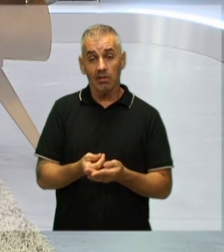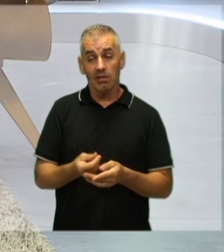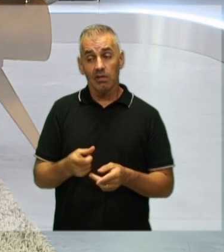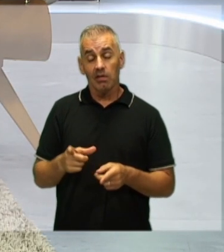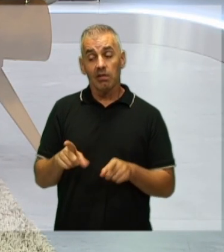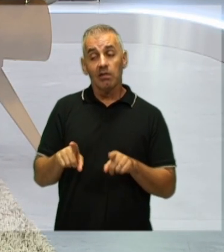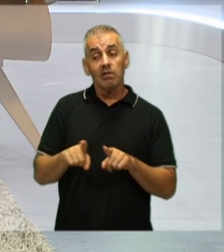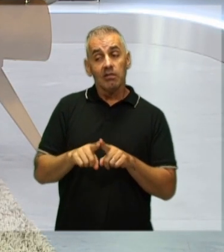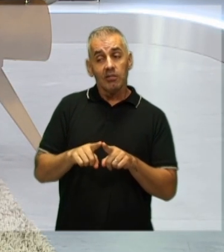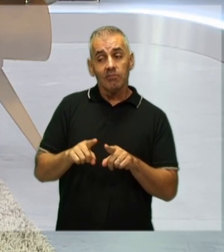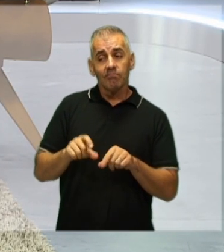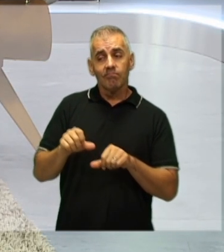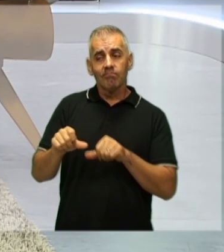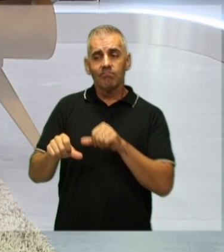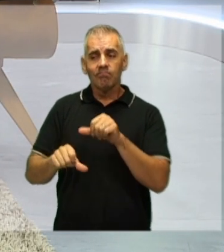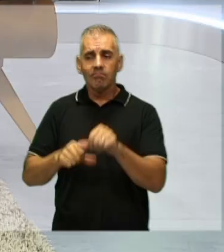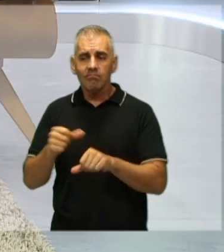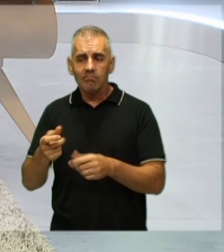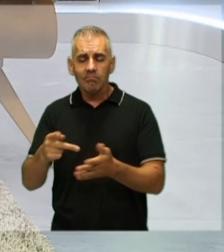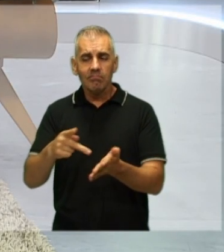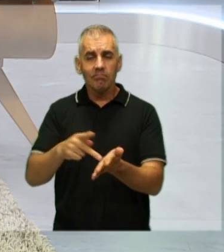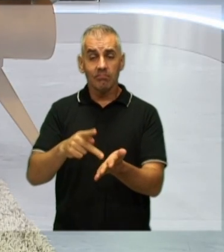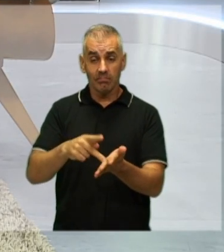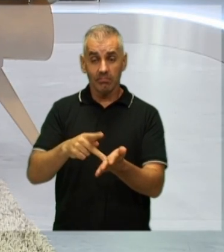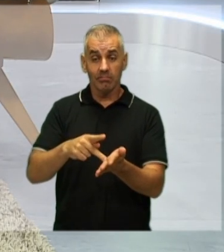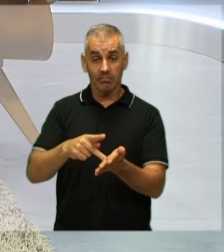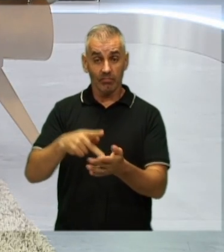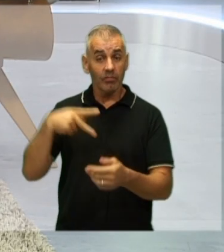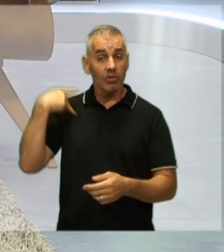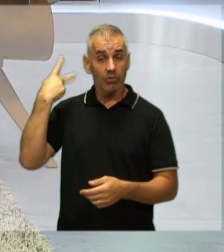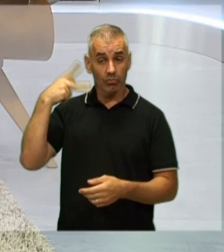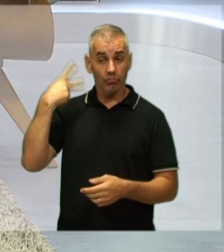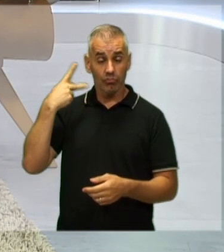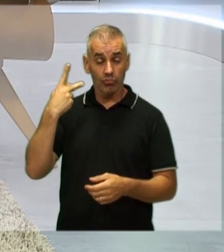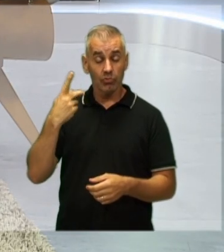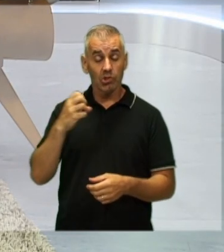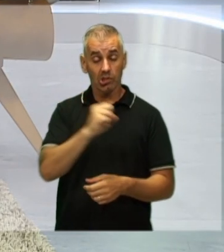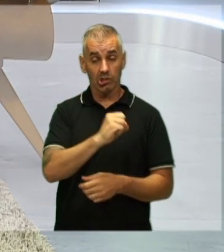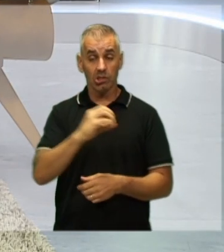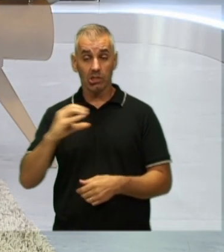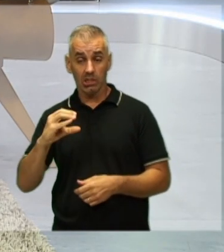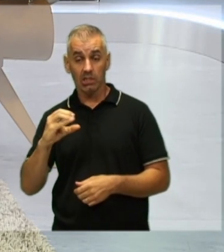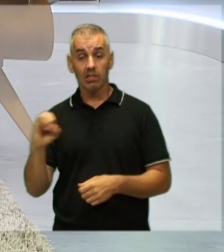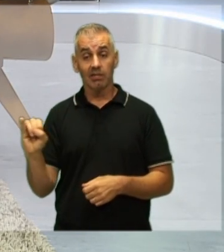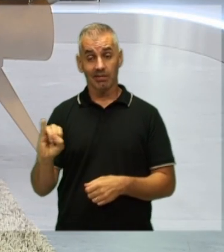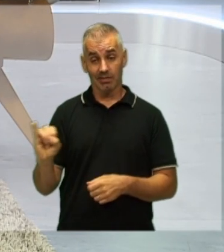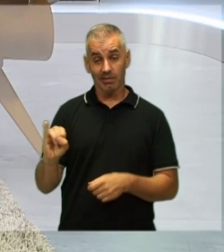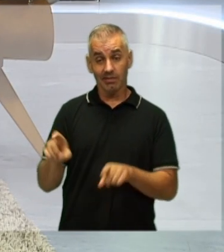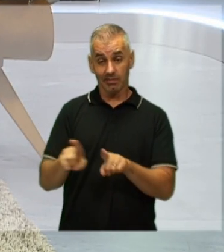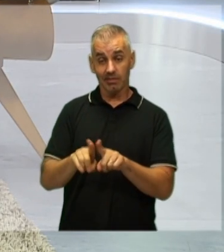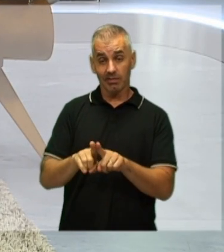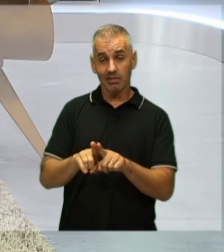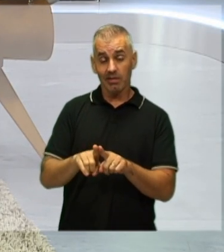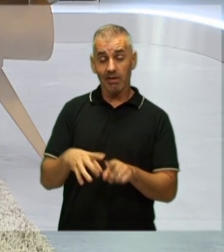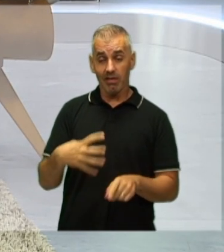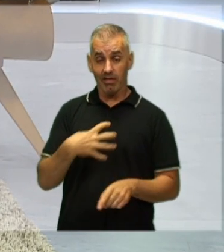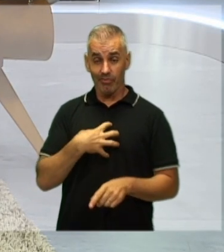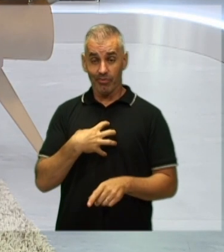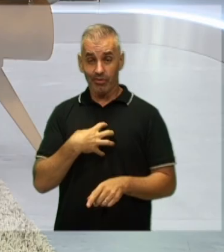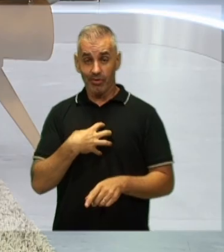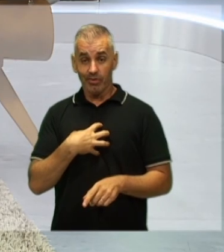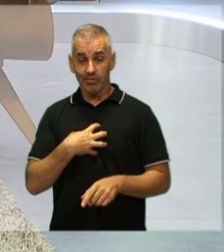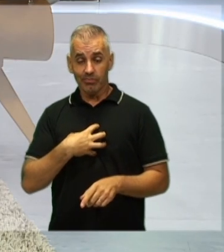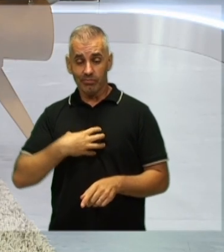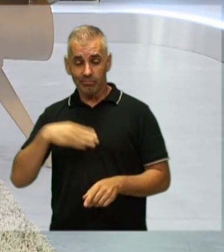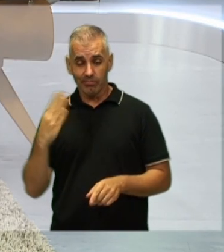tá, Maurício? Porque a política de Santa Catarina e Itajaí, a forma que ela é feita, ela representa um